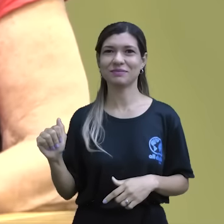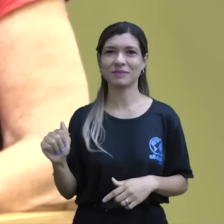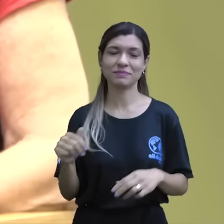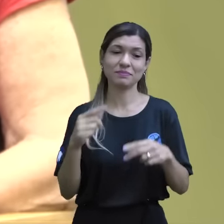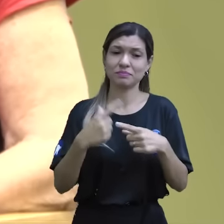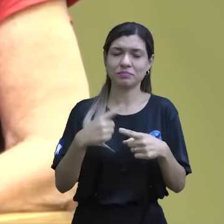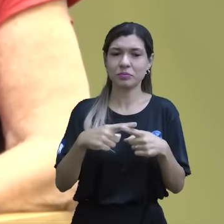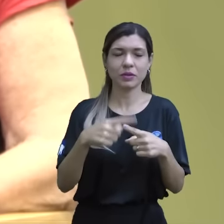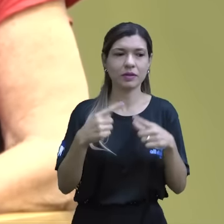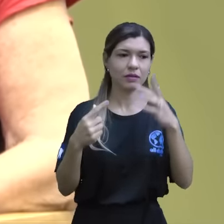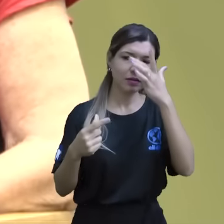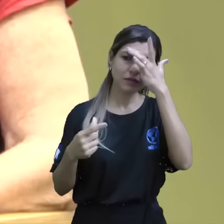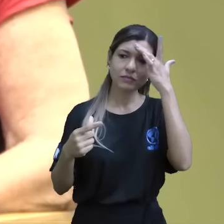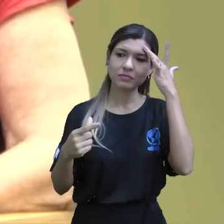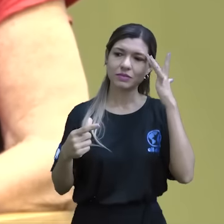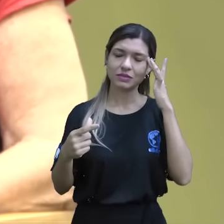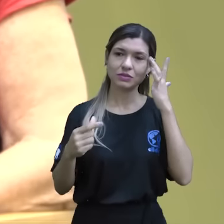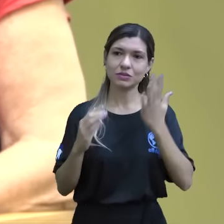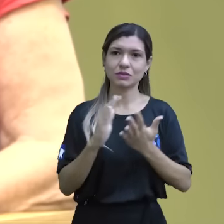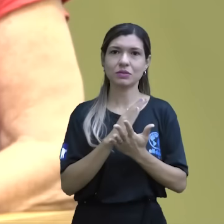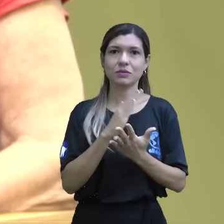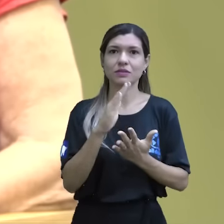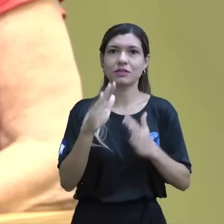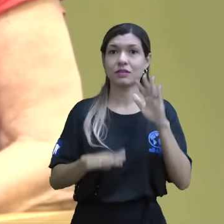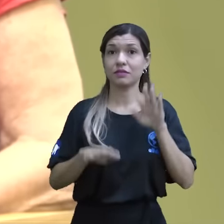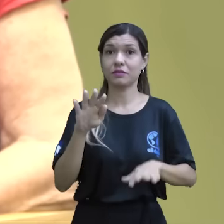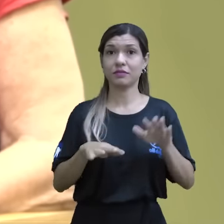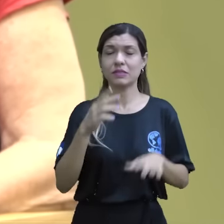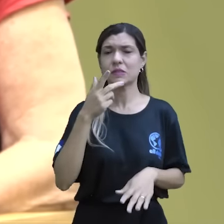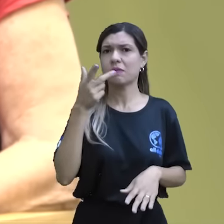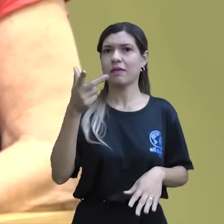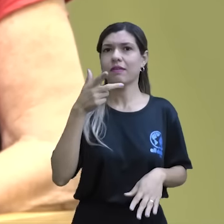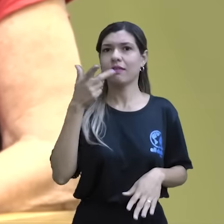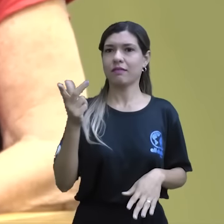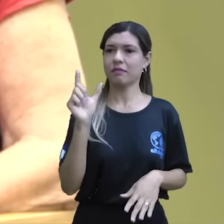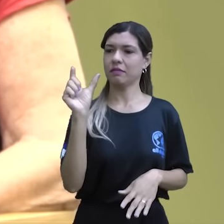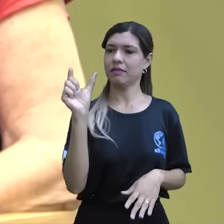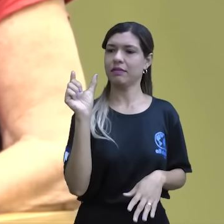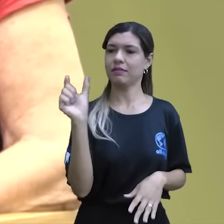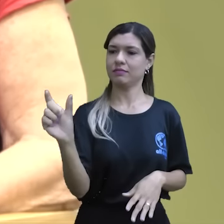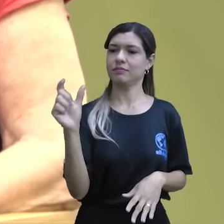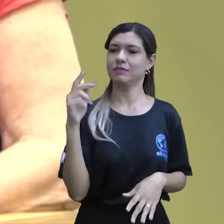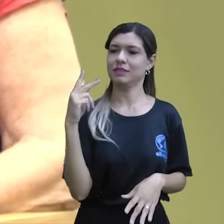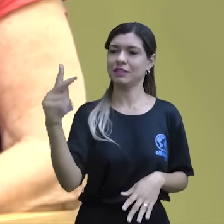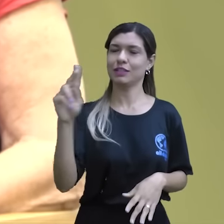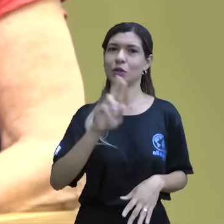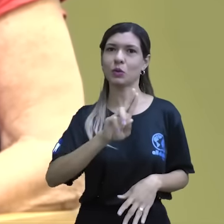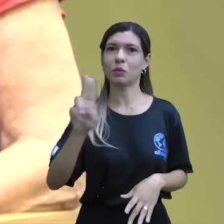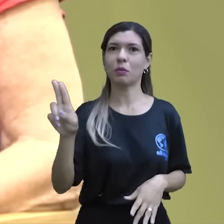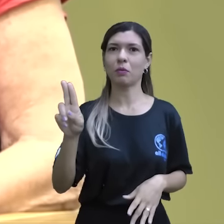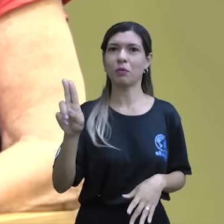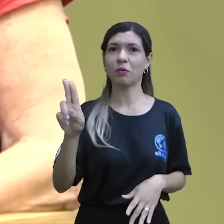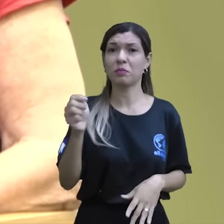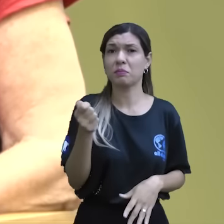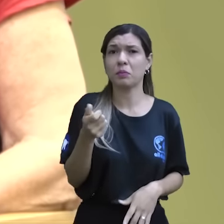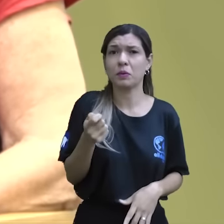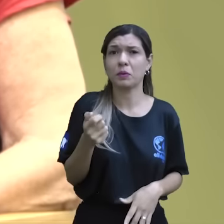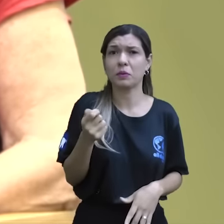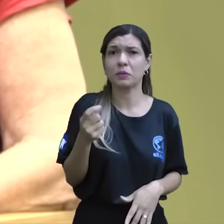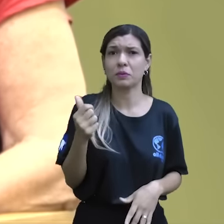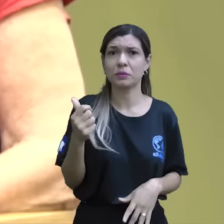dissertação, Lima Barreto, Crítico da Modernidade, onde eu trato do Policarpo e de